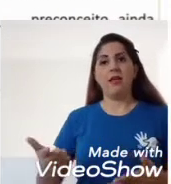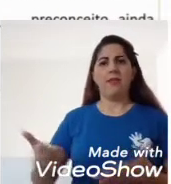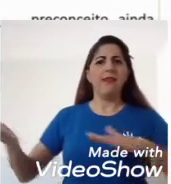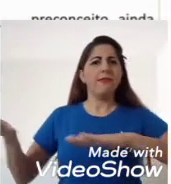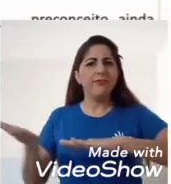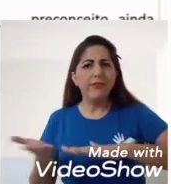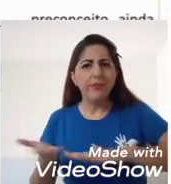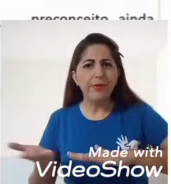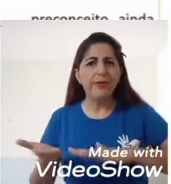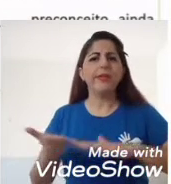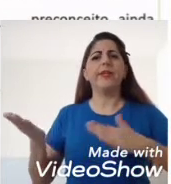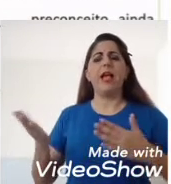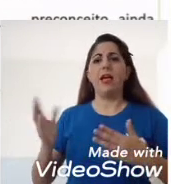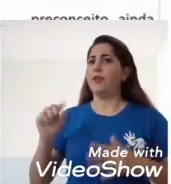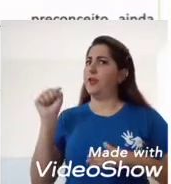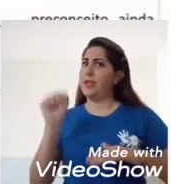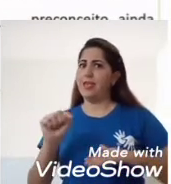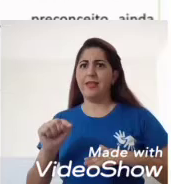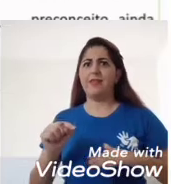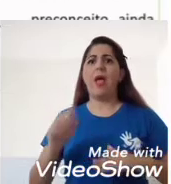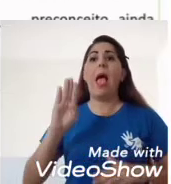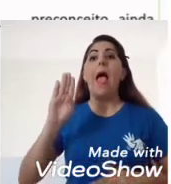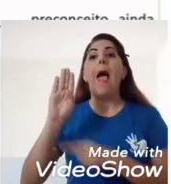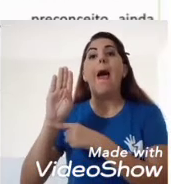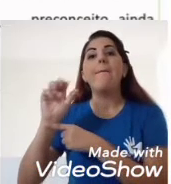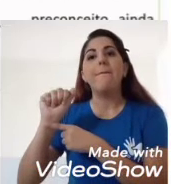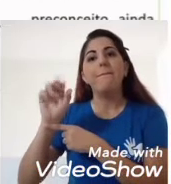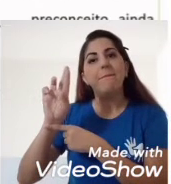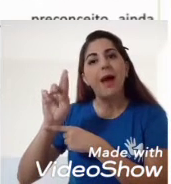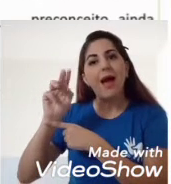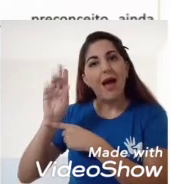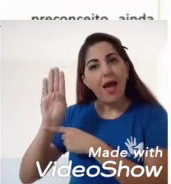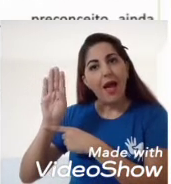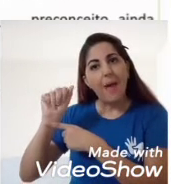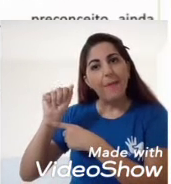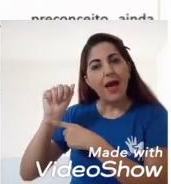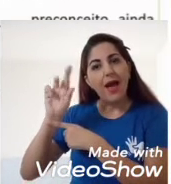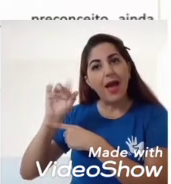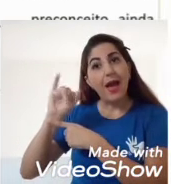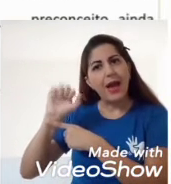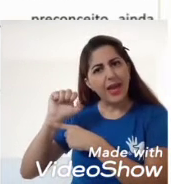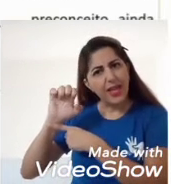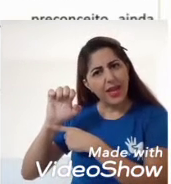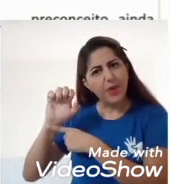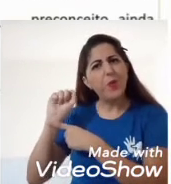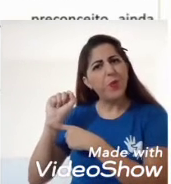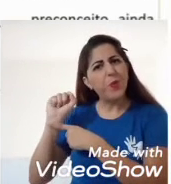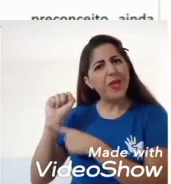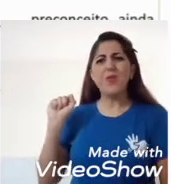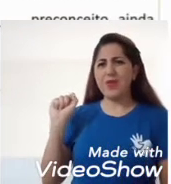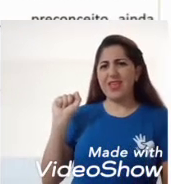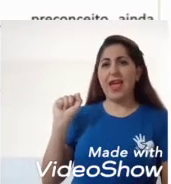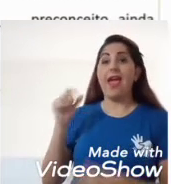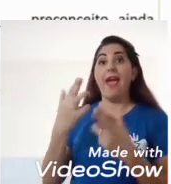Na contemporaneidade, tal barbárie não ocorre mais. Olha, que tal barbárie? Aquilo que ela já disse lá, gente, o assassinato de criança. Então